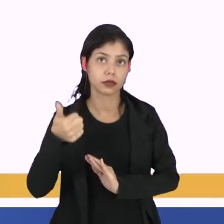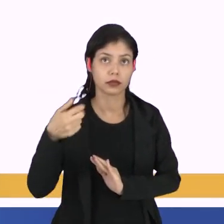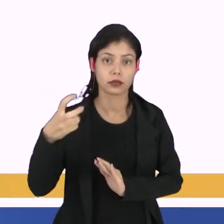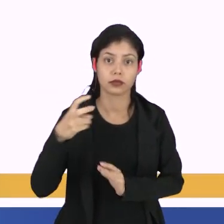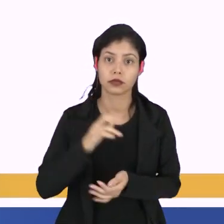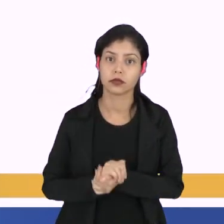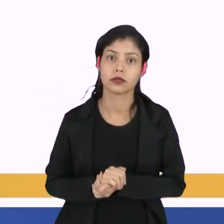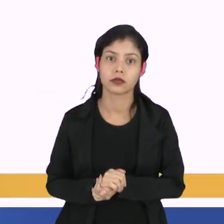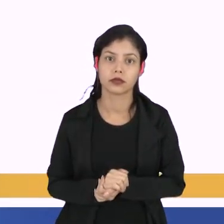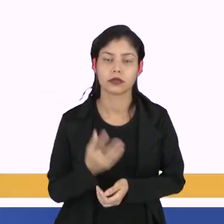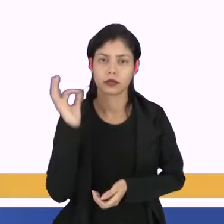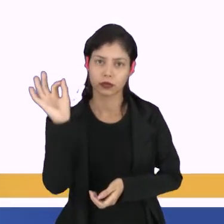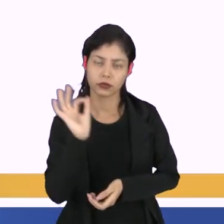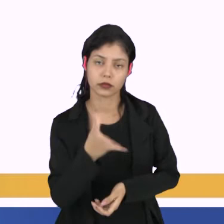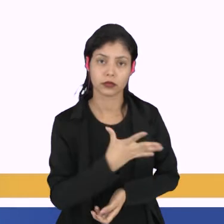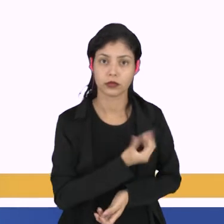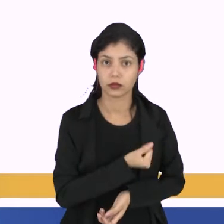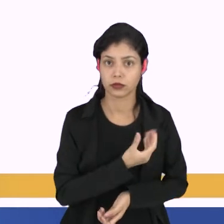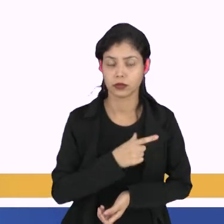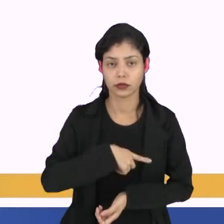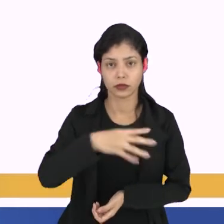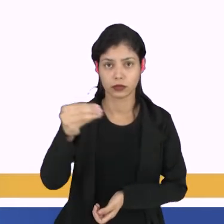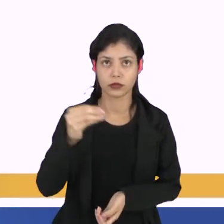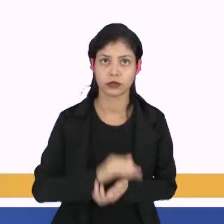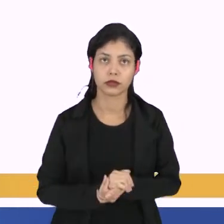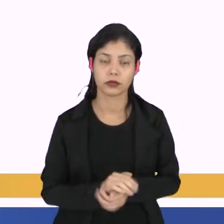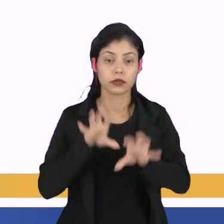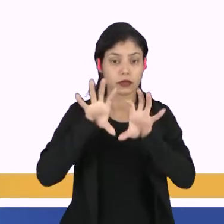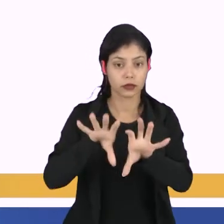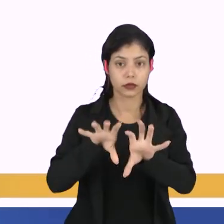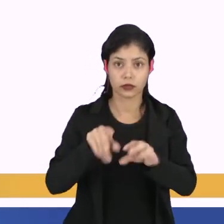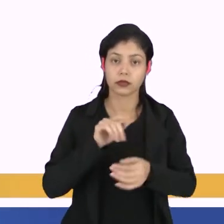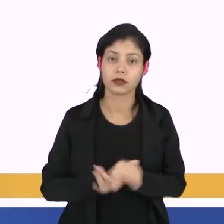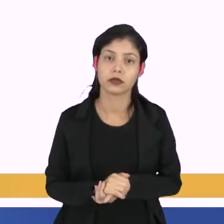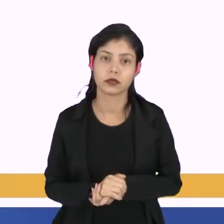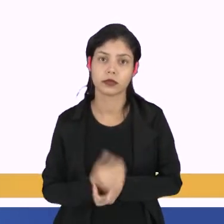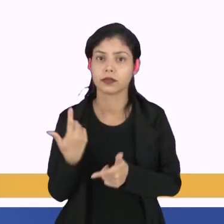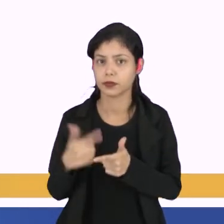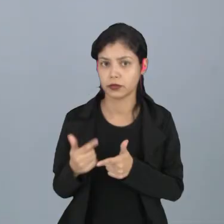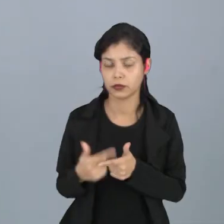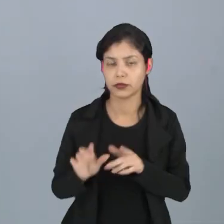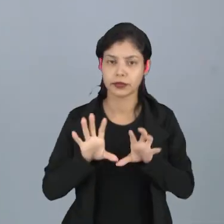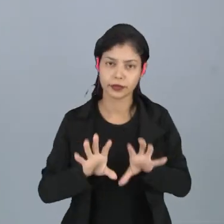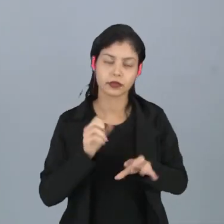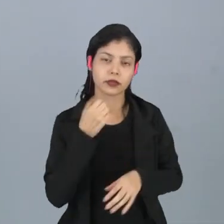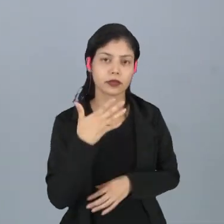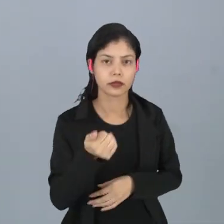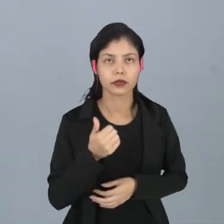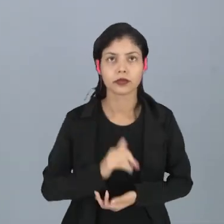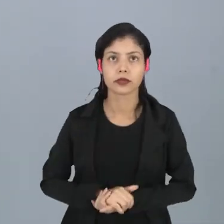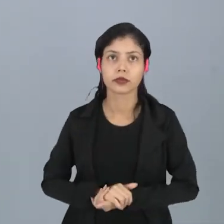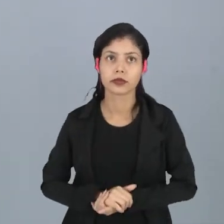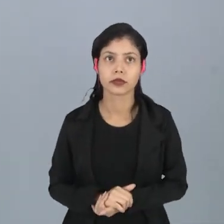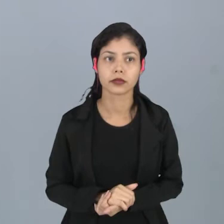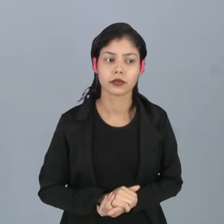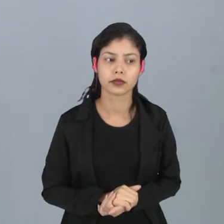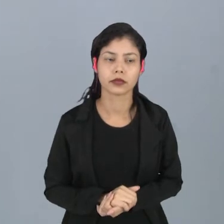6,25% de número de filho em relação a essa situação. Tudo bem?